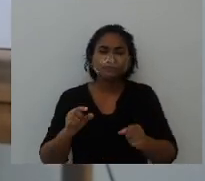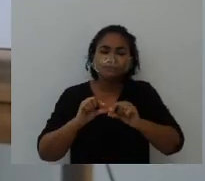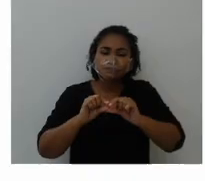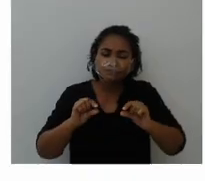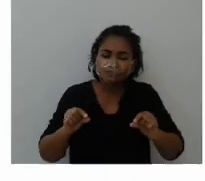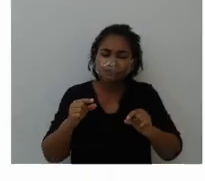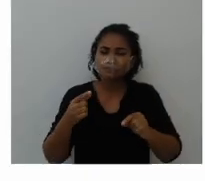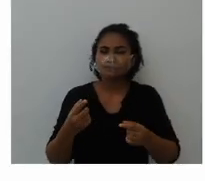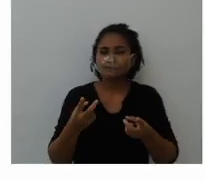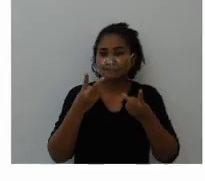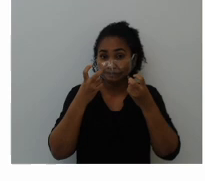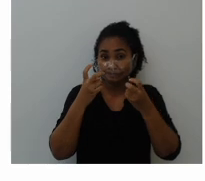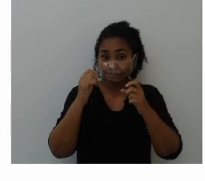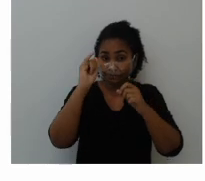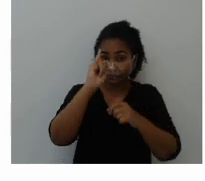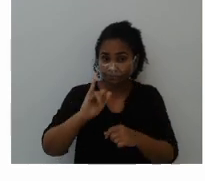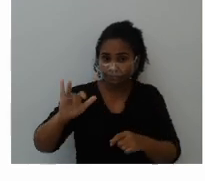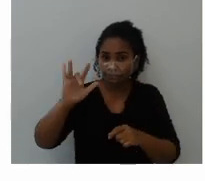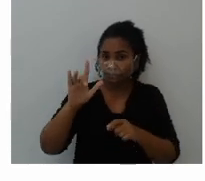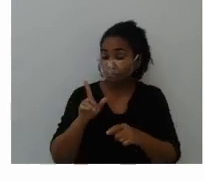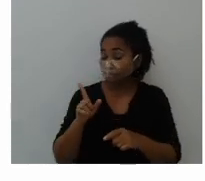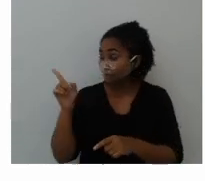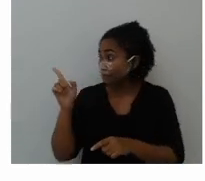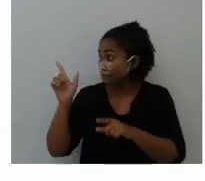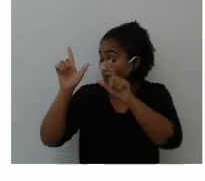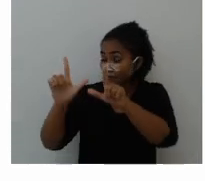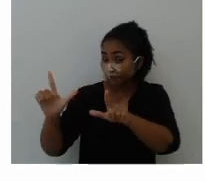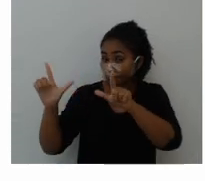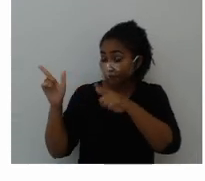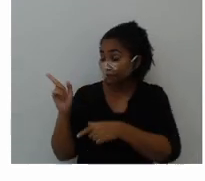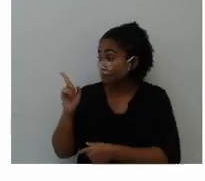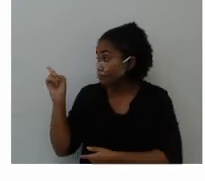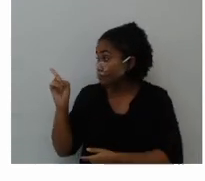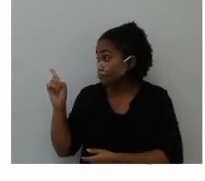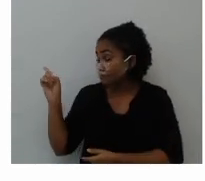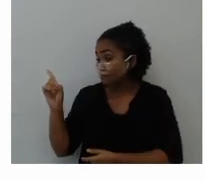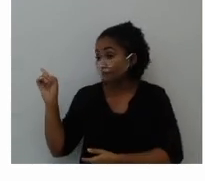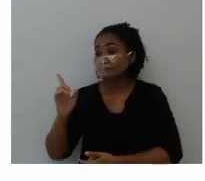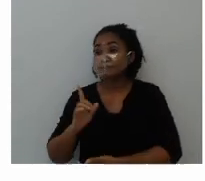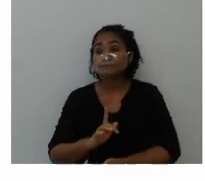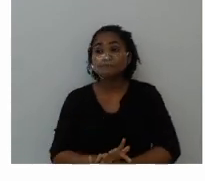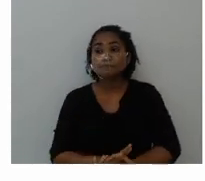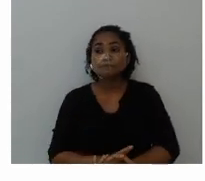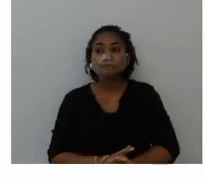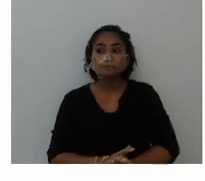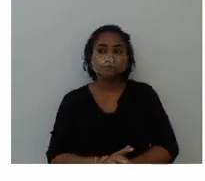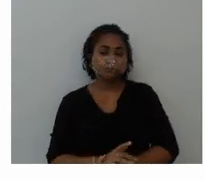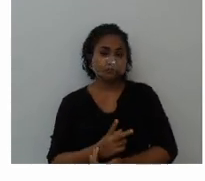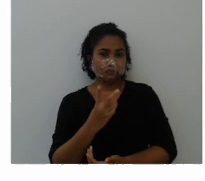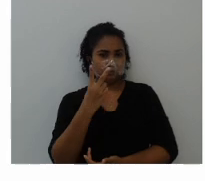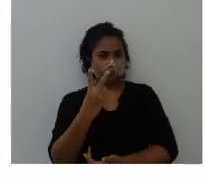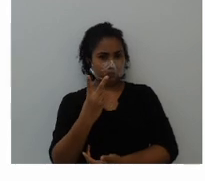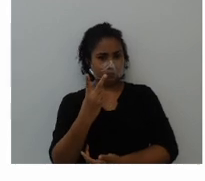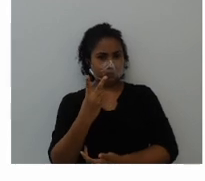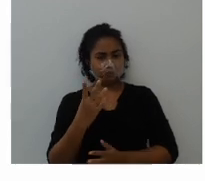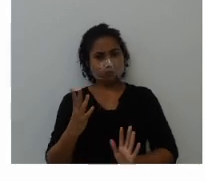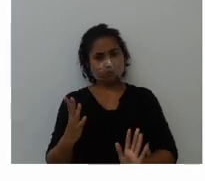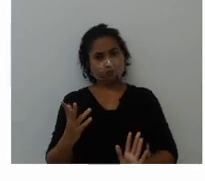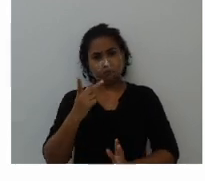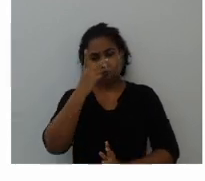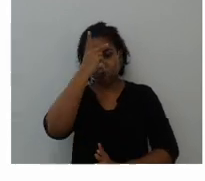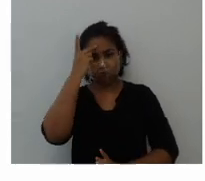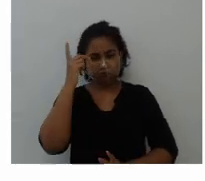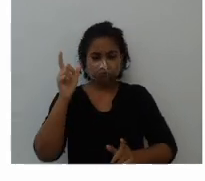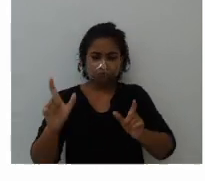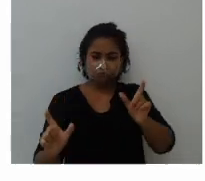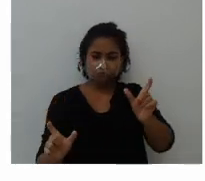material, você está vendo aí algumas imagens. Vê essas imagens. Você está vendo aí, por exemplo, duas